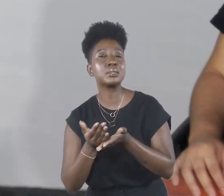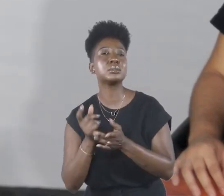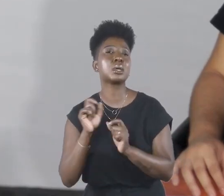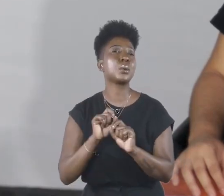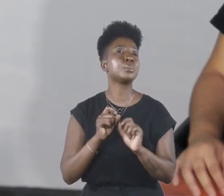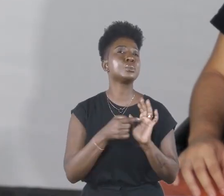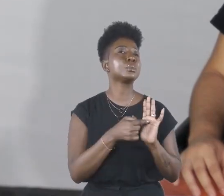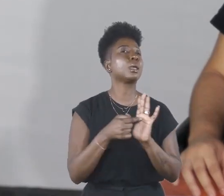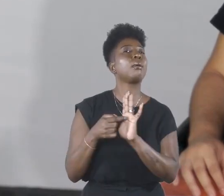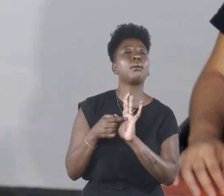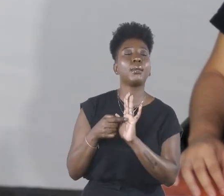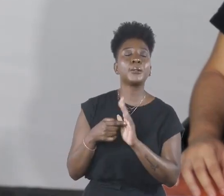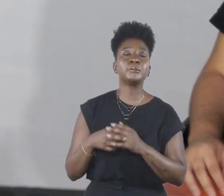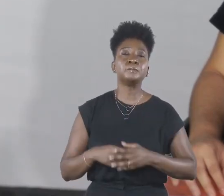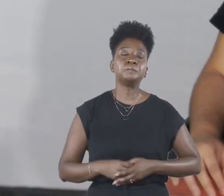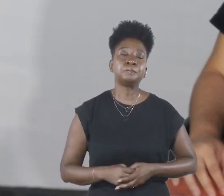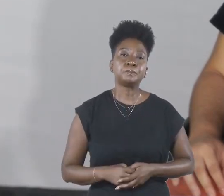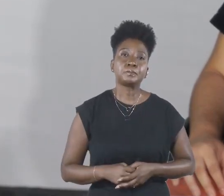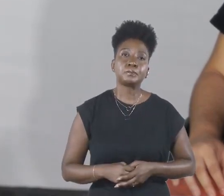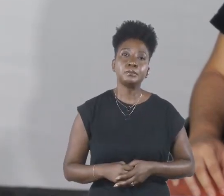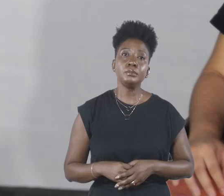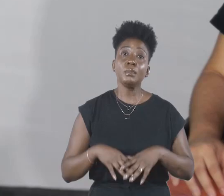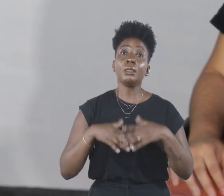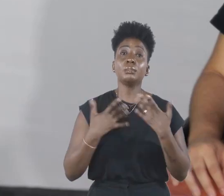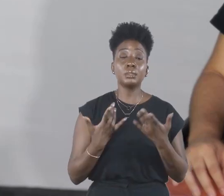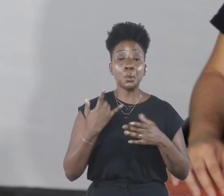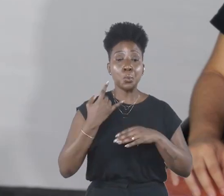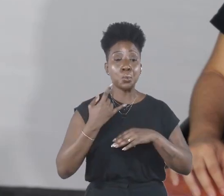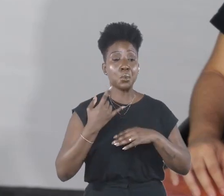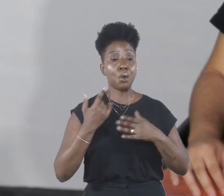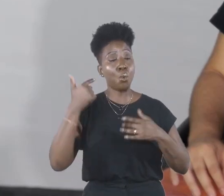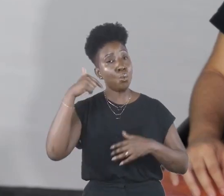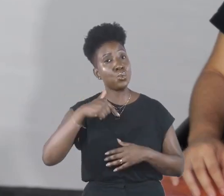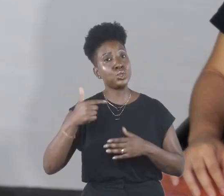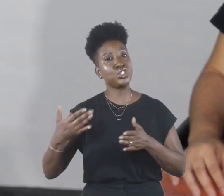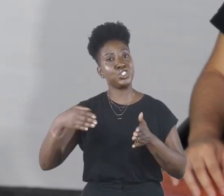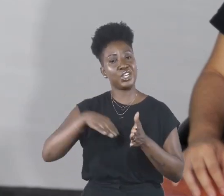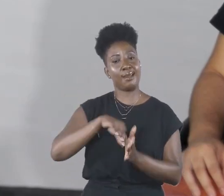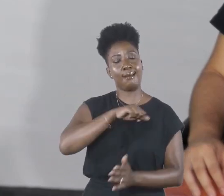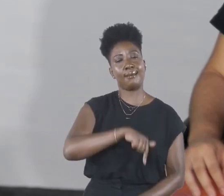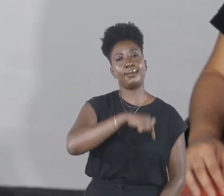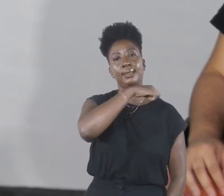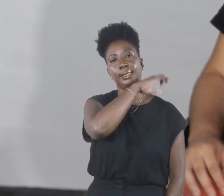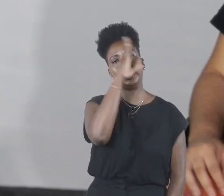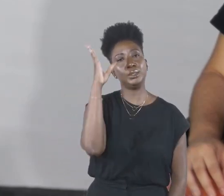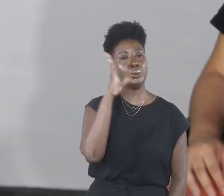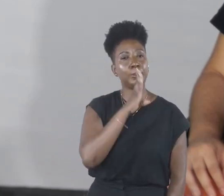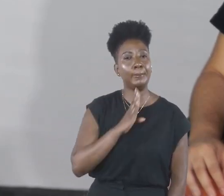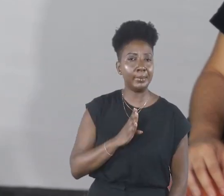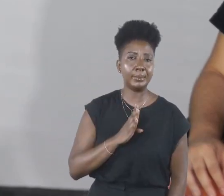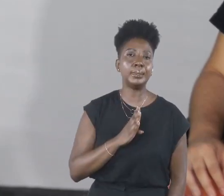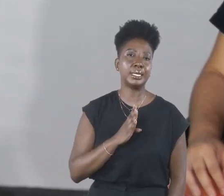e a migração haitiana começa a aparecer. E a migração haitiana no Brasil